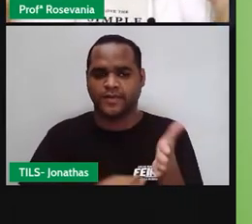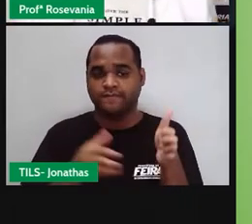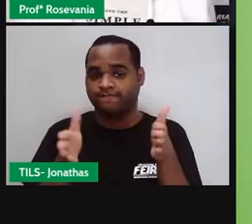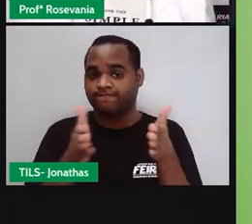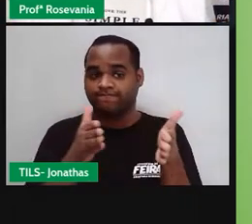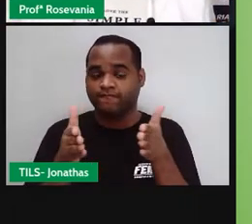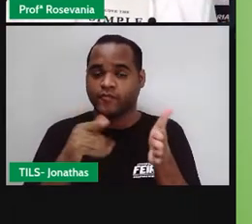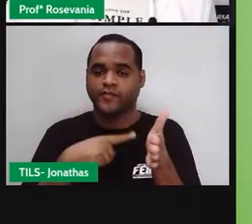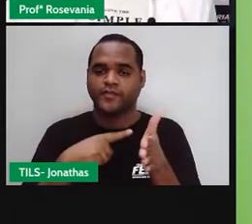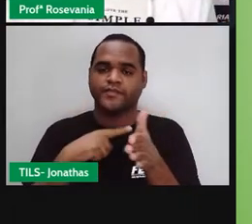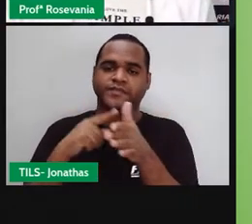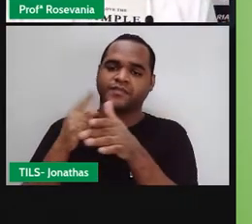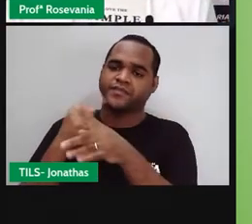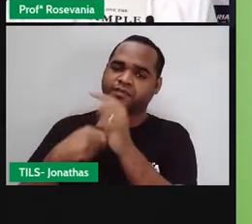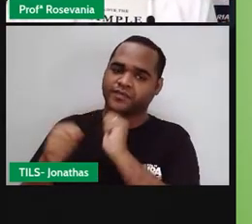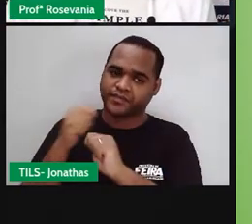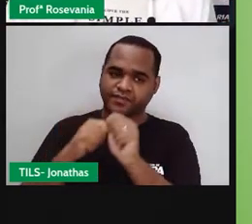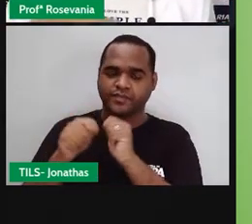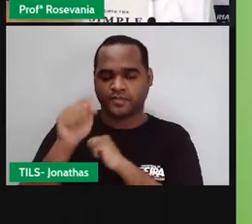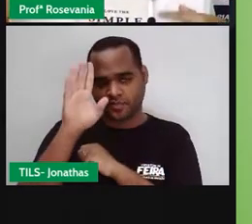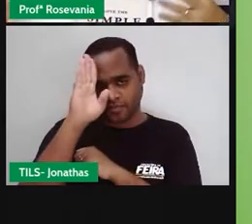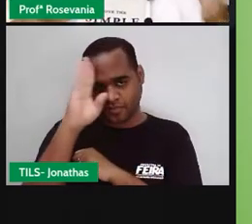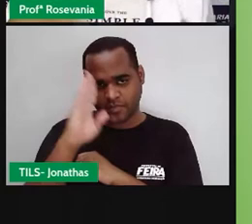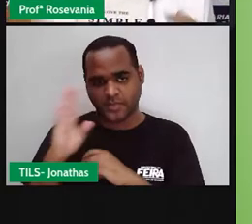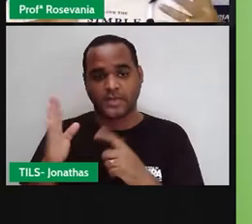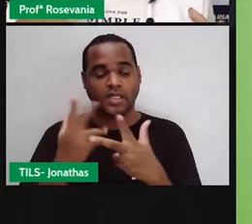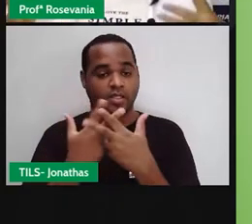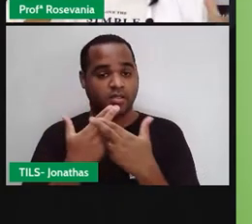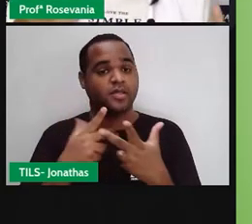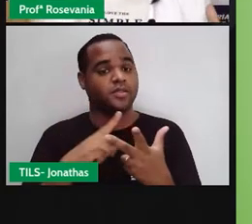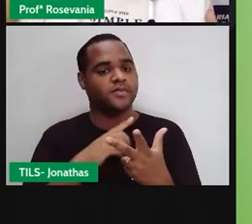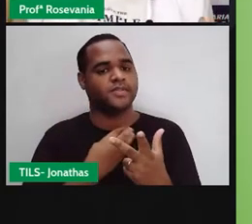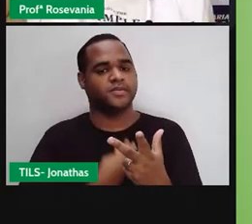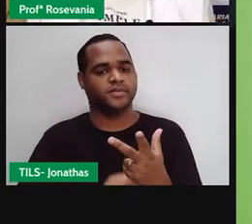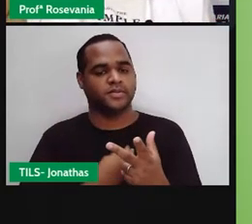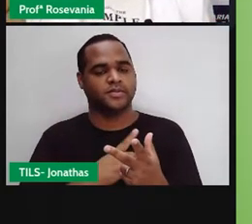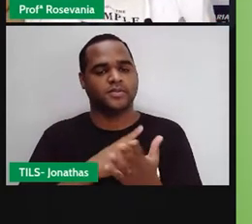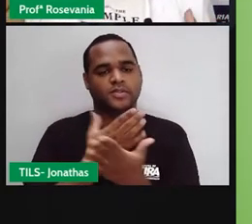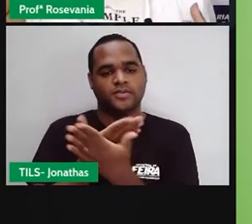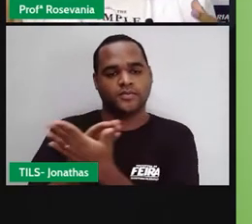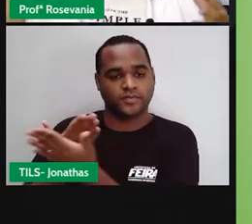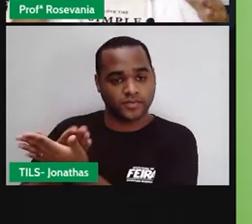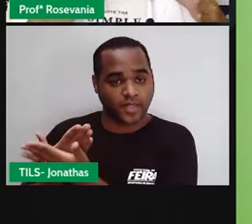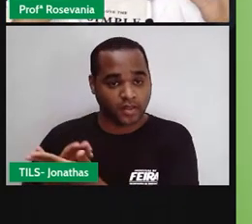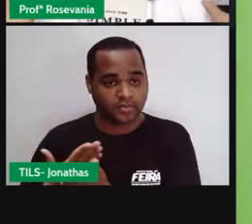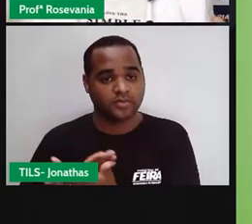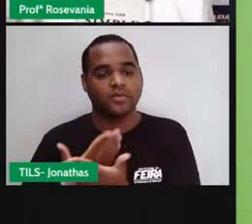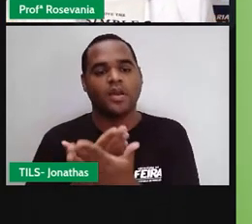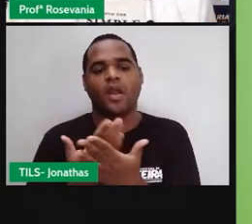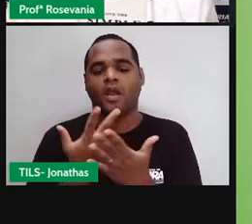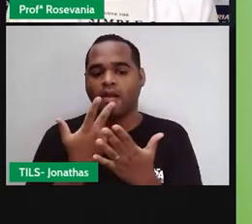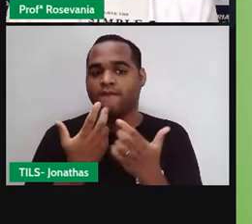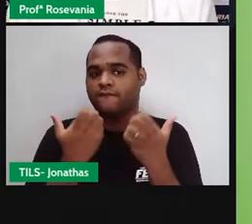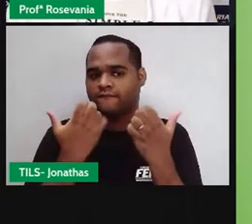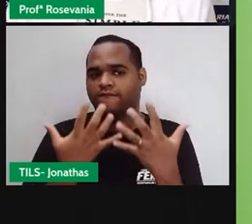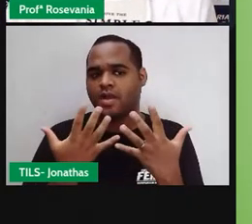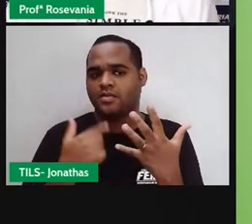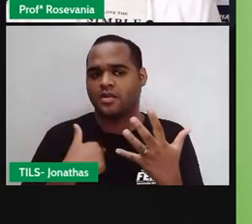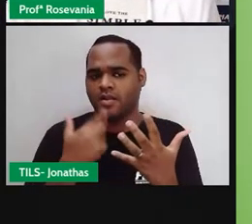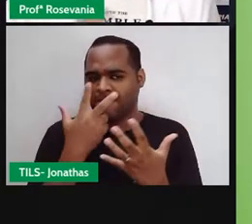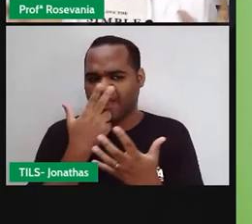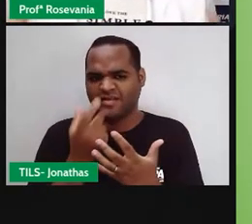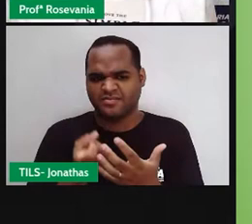a economia brasileira, alguns estudiosos, né, dizem assim que a gente funcionou muito no